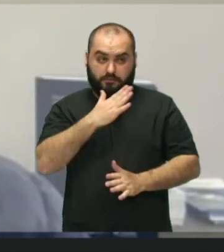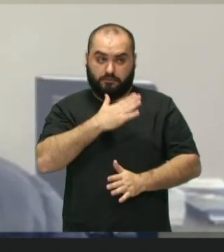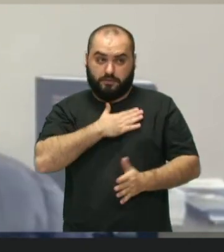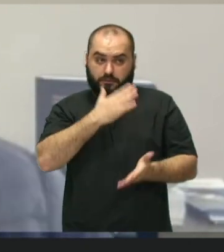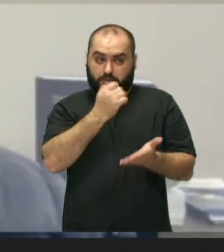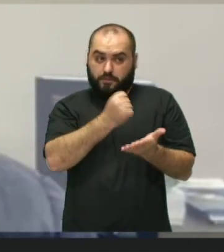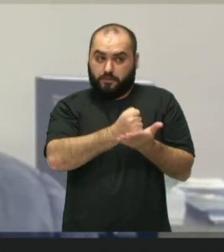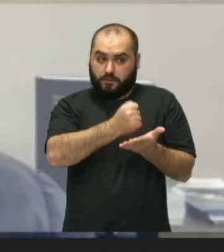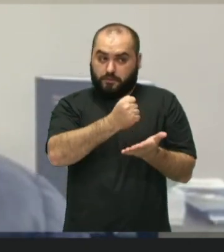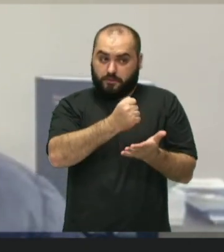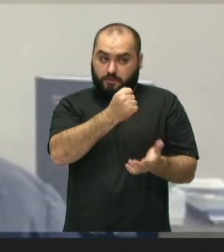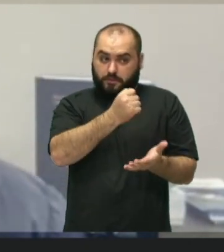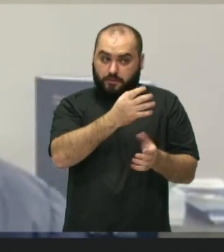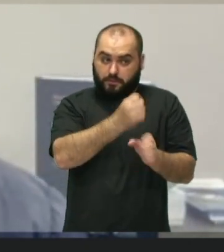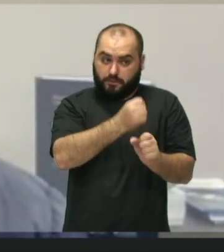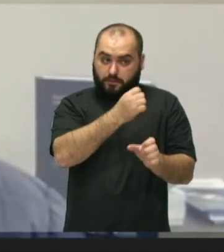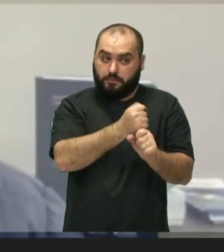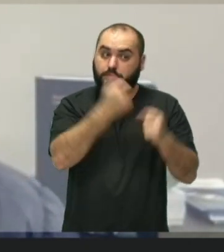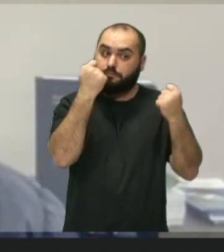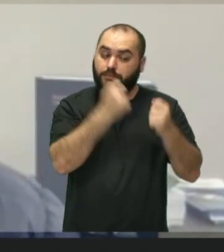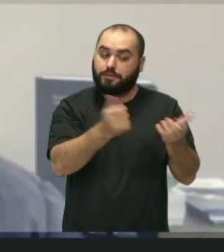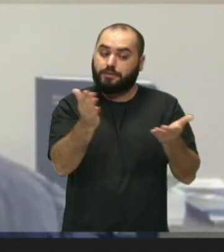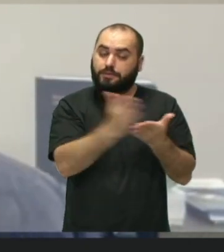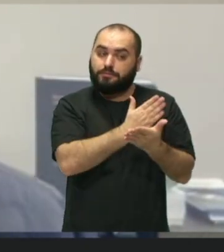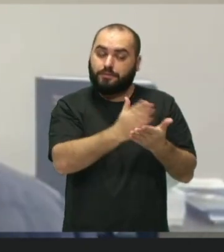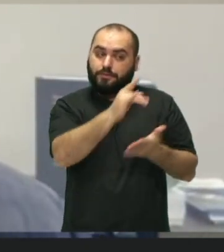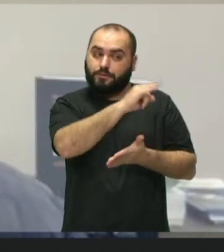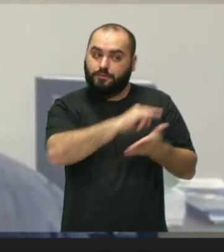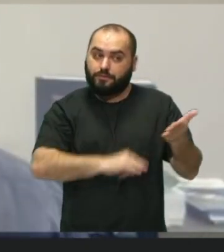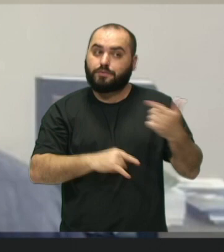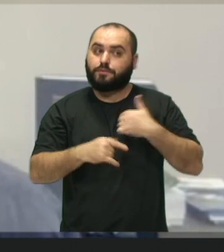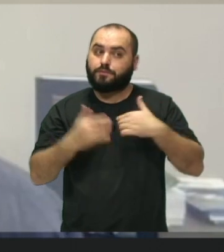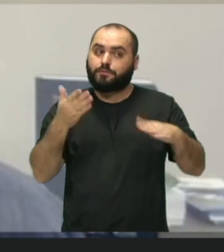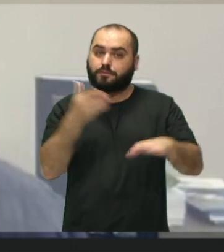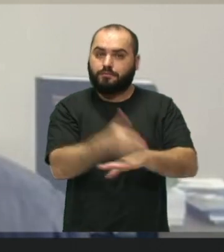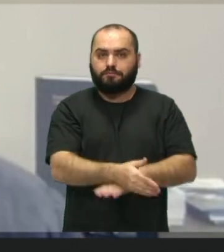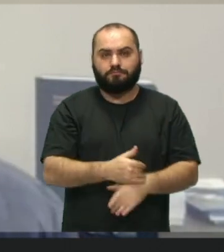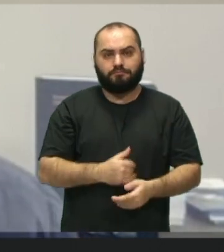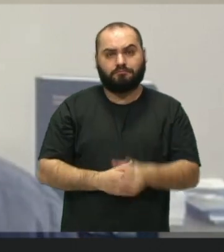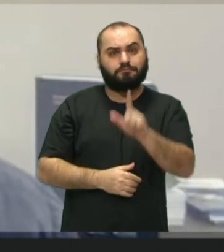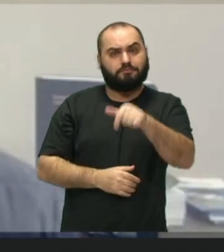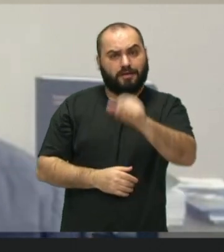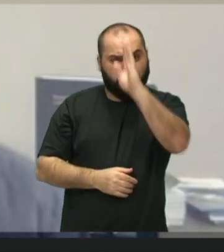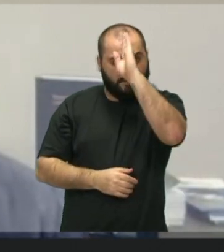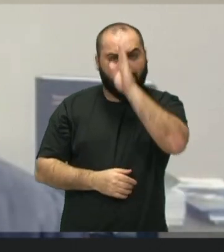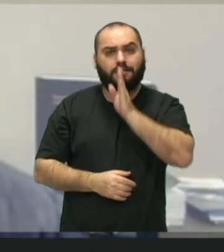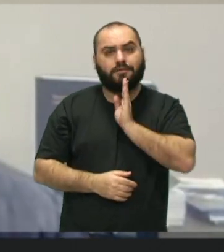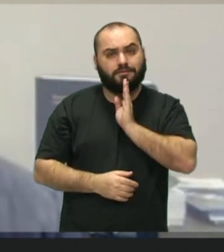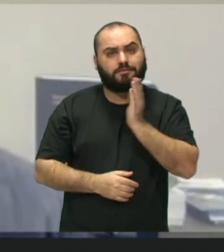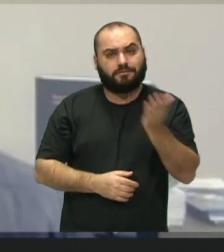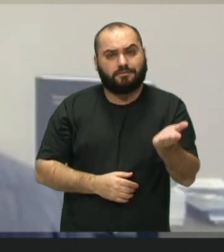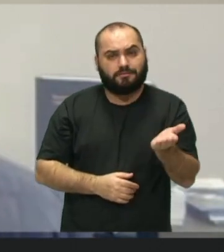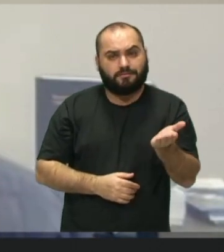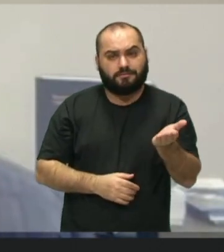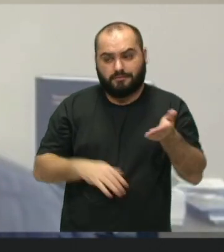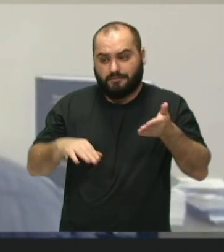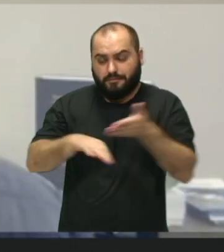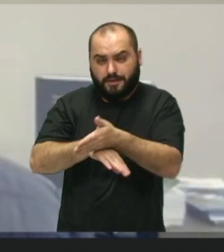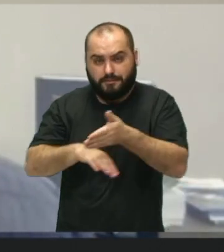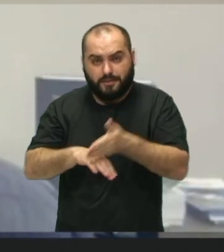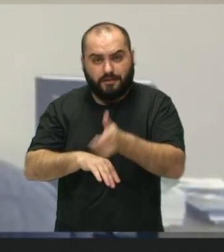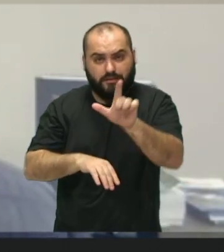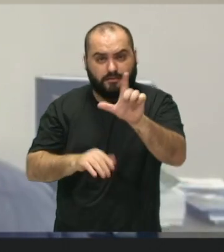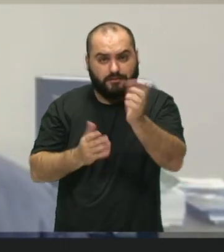esses documentos que eu vou participar desse processo licitatório, que inclusive é gratuito, né, Elis? É importante falar isso, né? Participar de